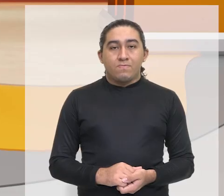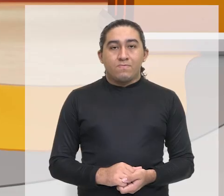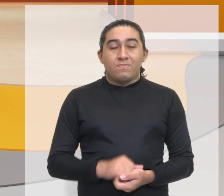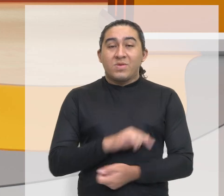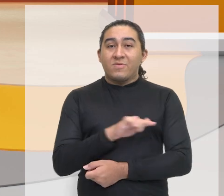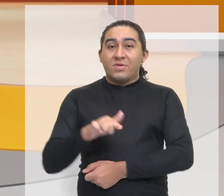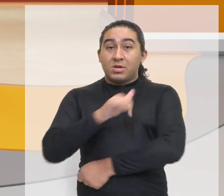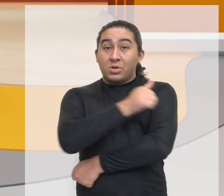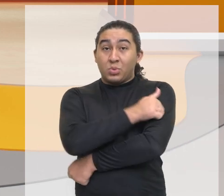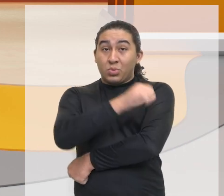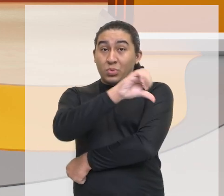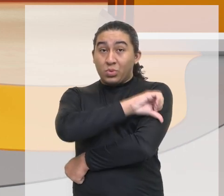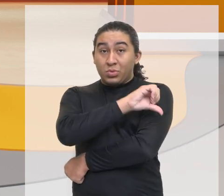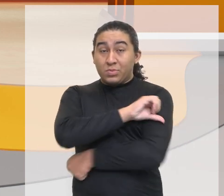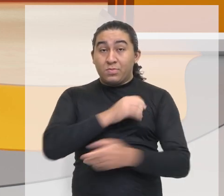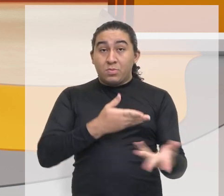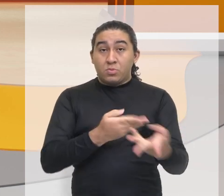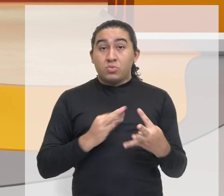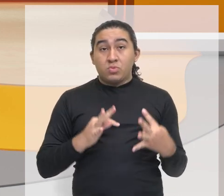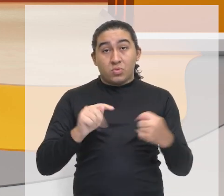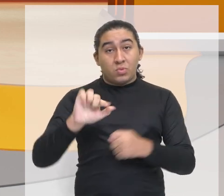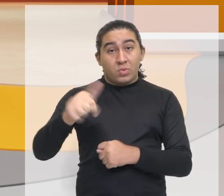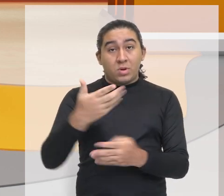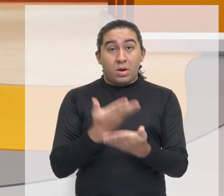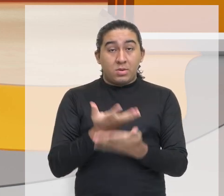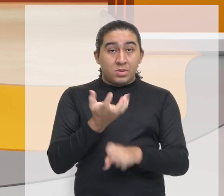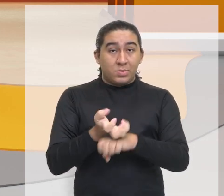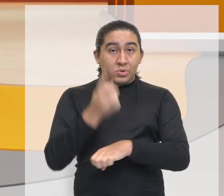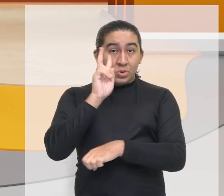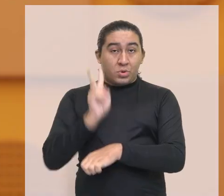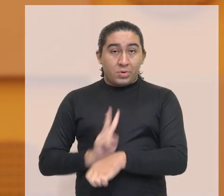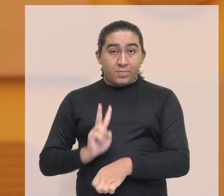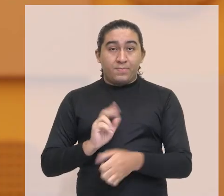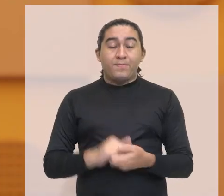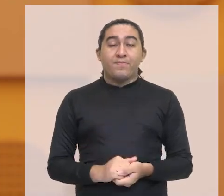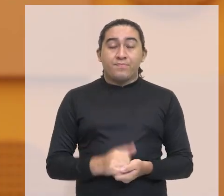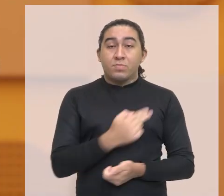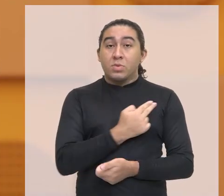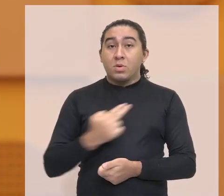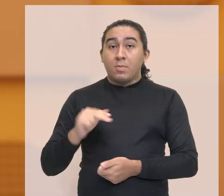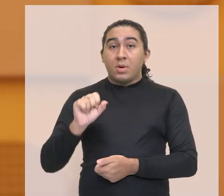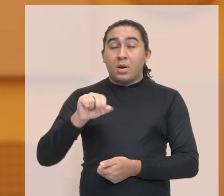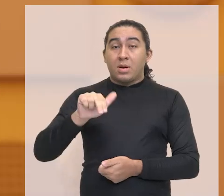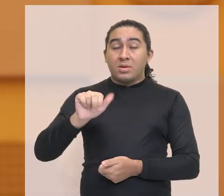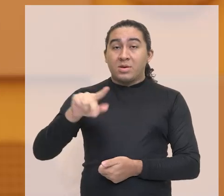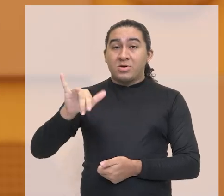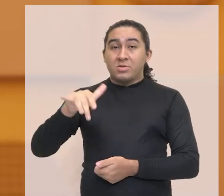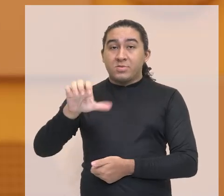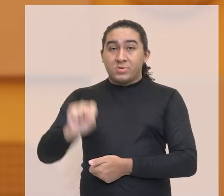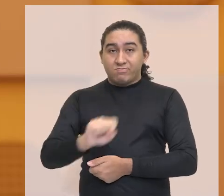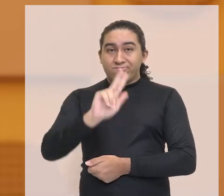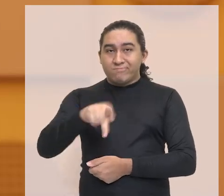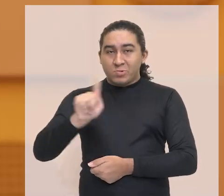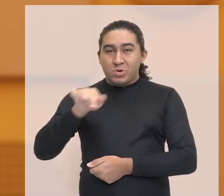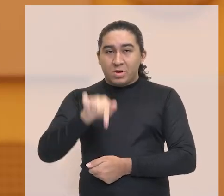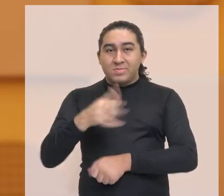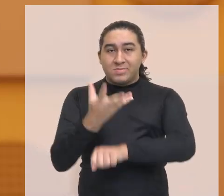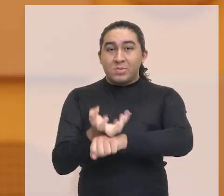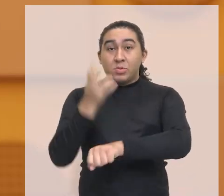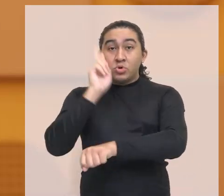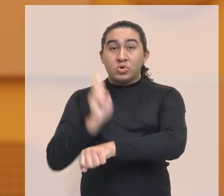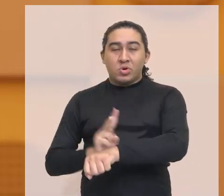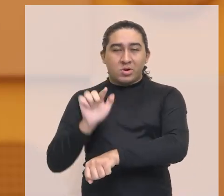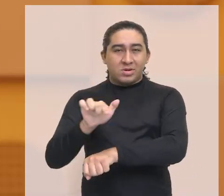Turminha boa do nono ano, sejam bem-vindos a mais uma aula de História. Eu sou o professor Ananias Carvalho, seu professor de